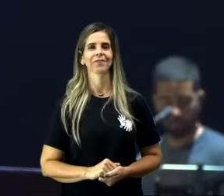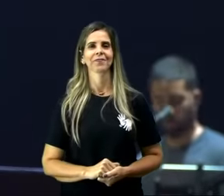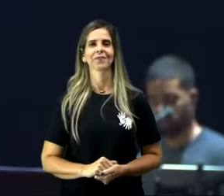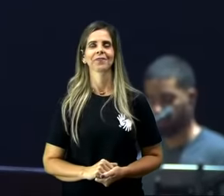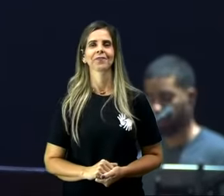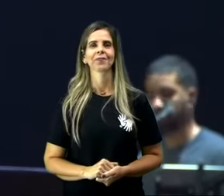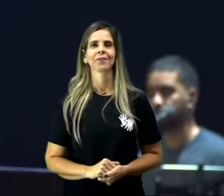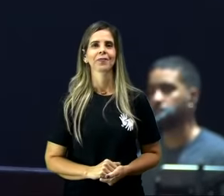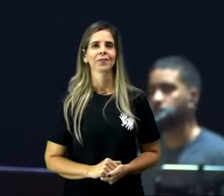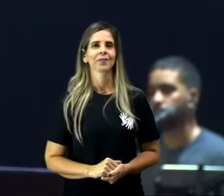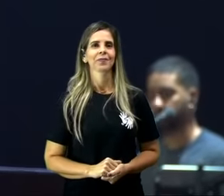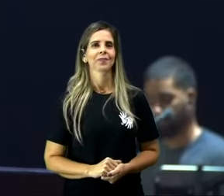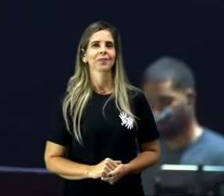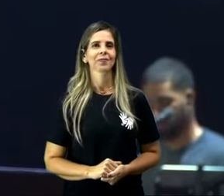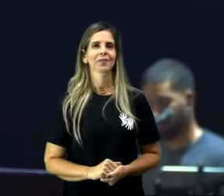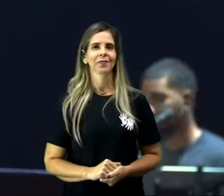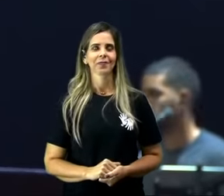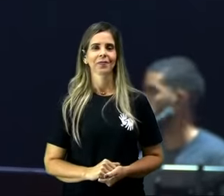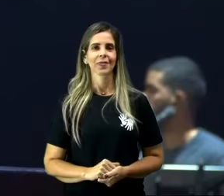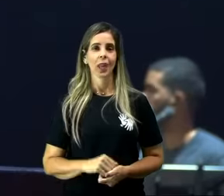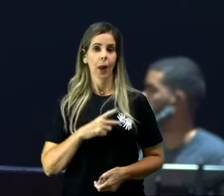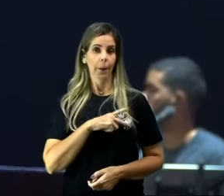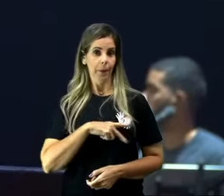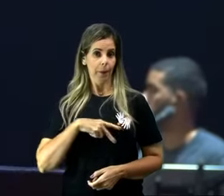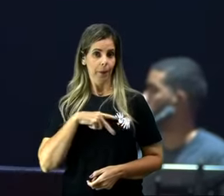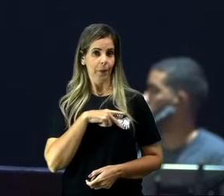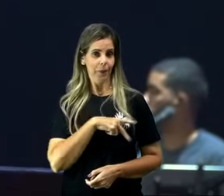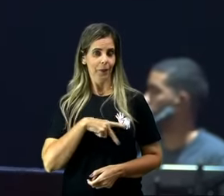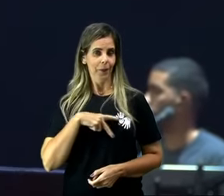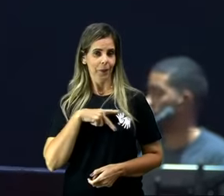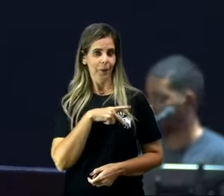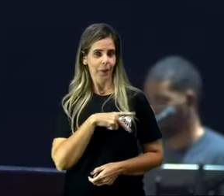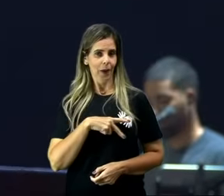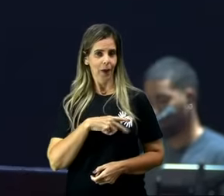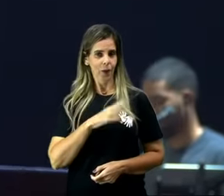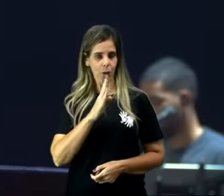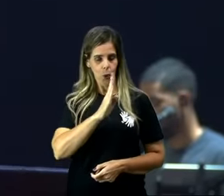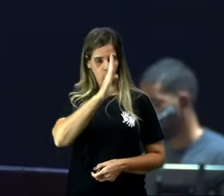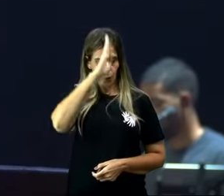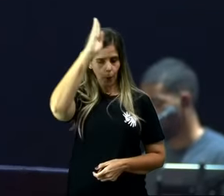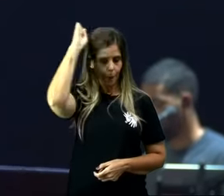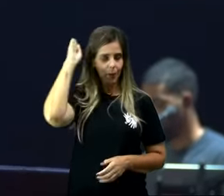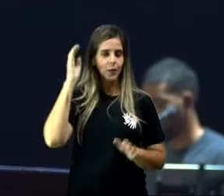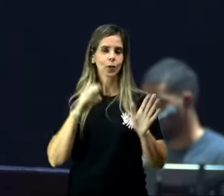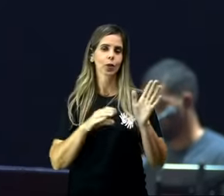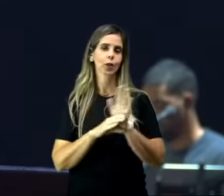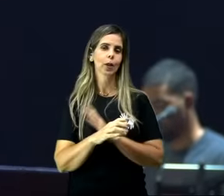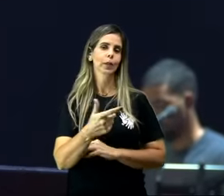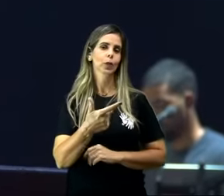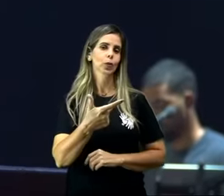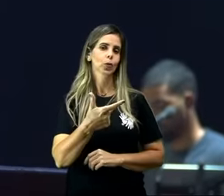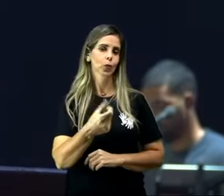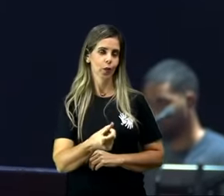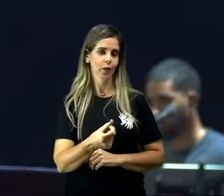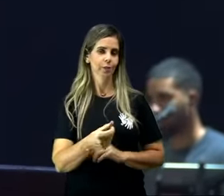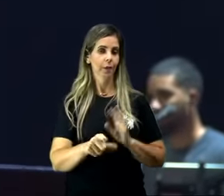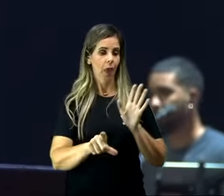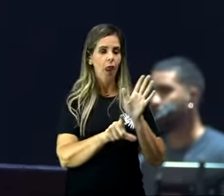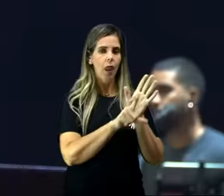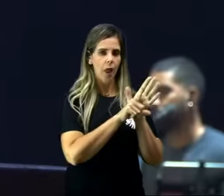Eu não posso esquecer da palavra de Paulo, que diz assim, Romanos capítulo 5, 20: a lei foi